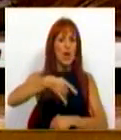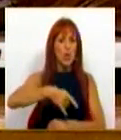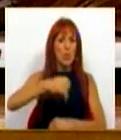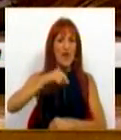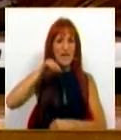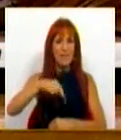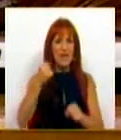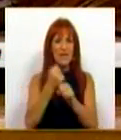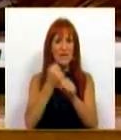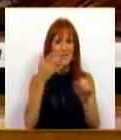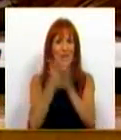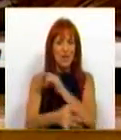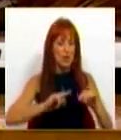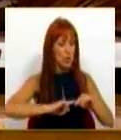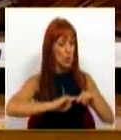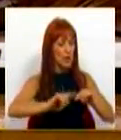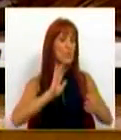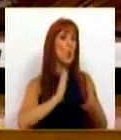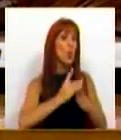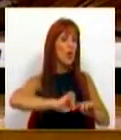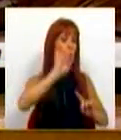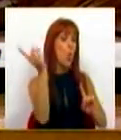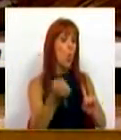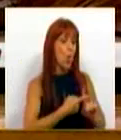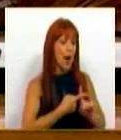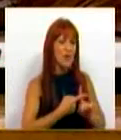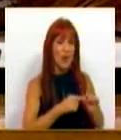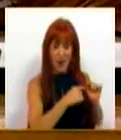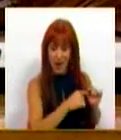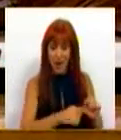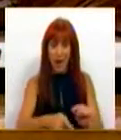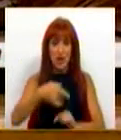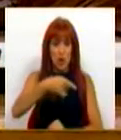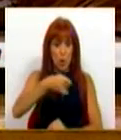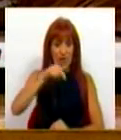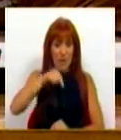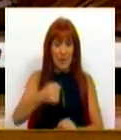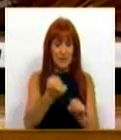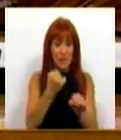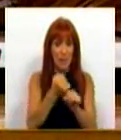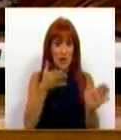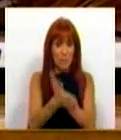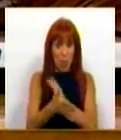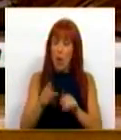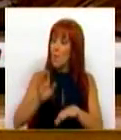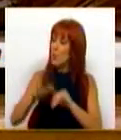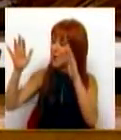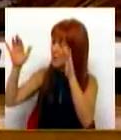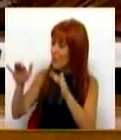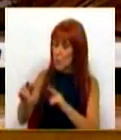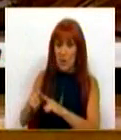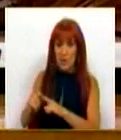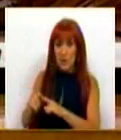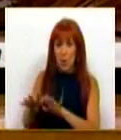90 mil empregos durante o último ano. E são estes 90 mil empregos que justificam a redução